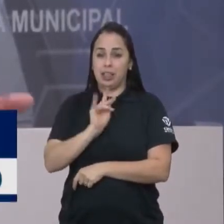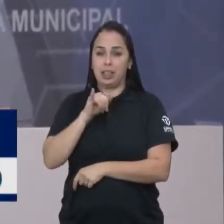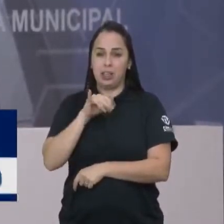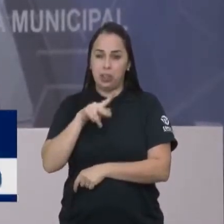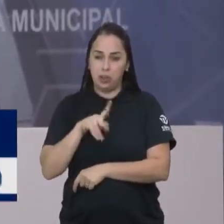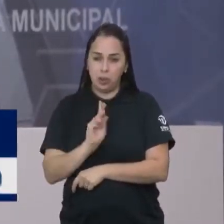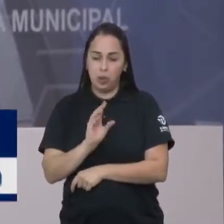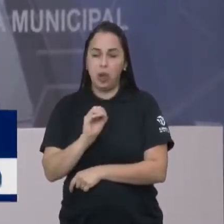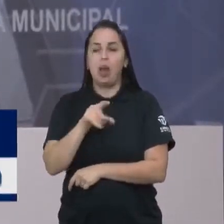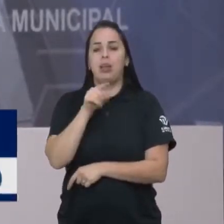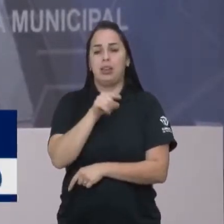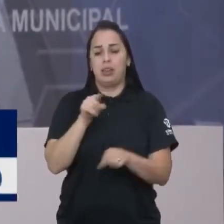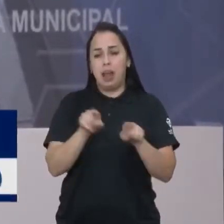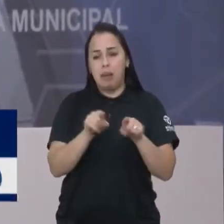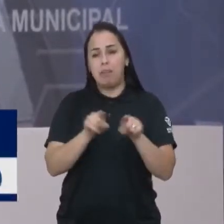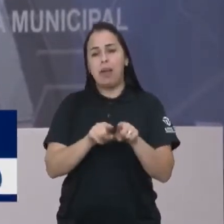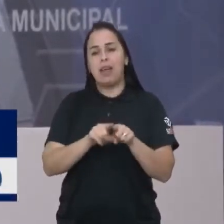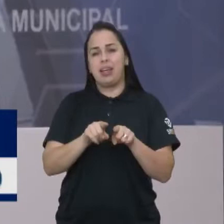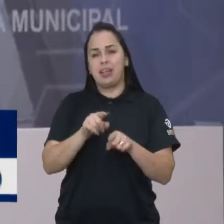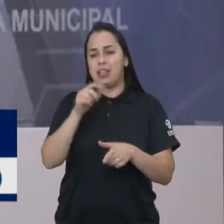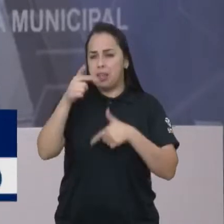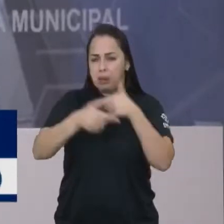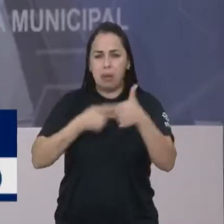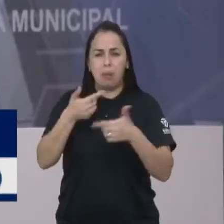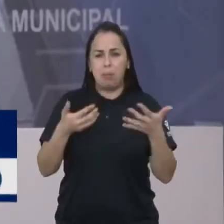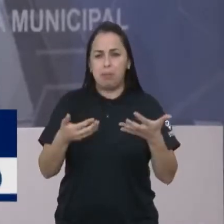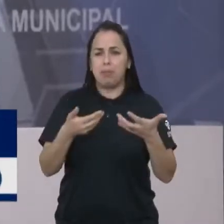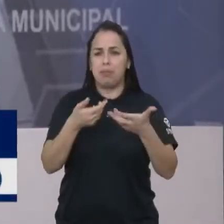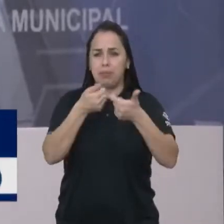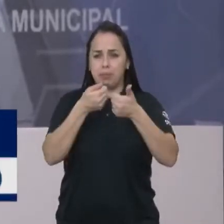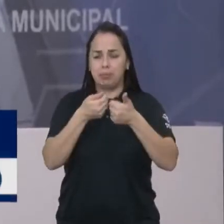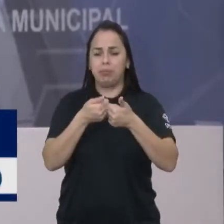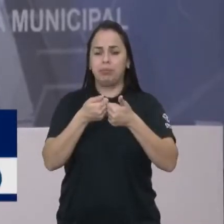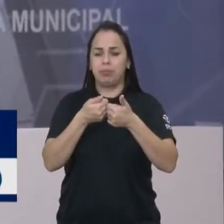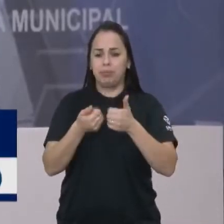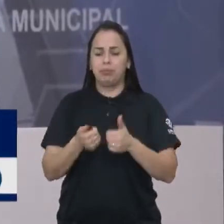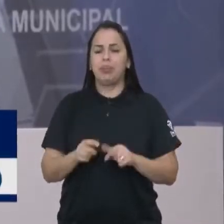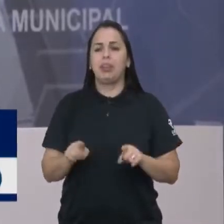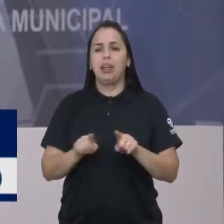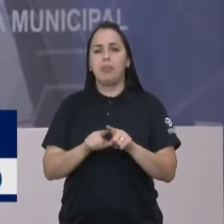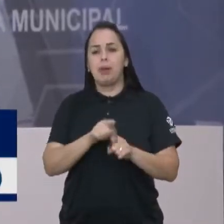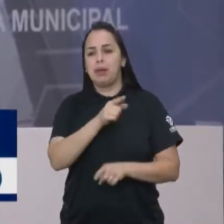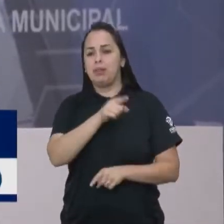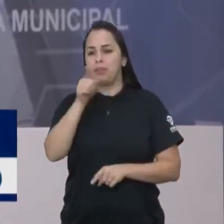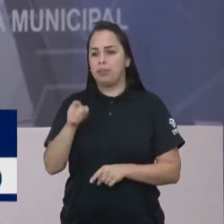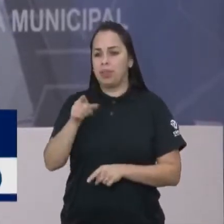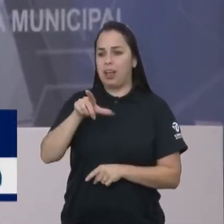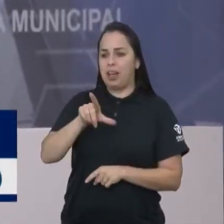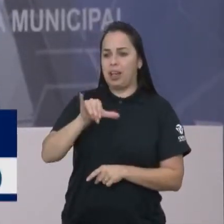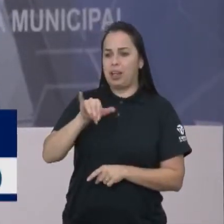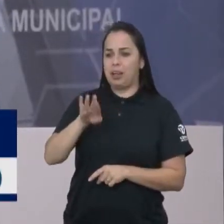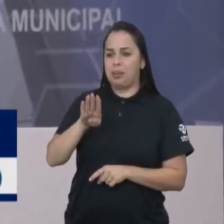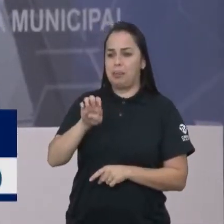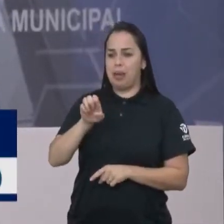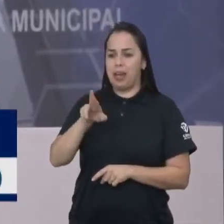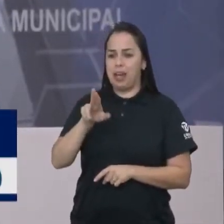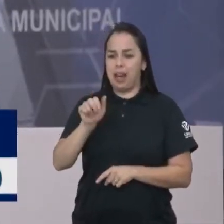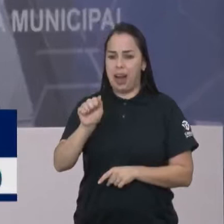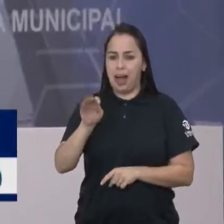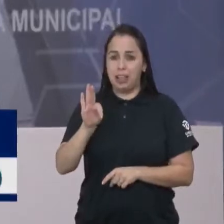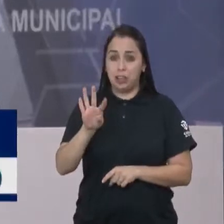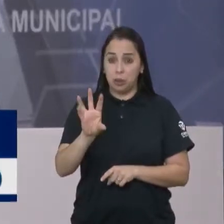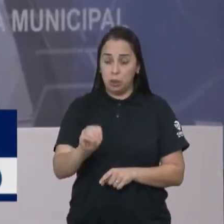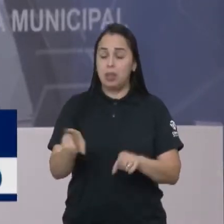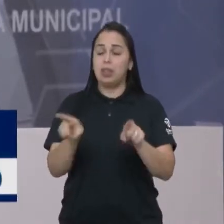uma lembrança muito grande, que deu uma contribuição muito grande. O Liberato, que também foi um grande parceiro nesse